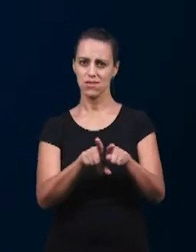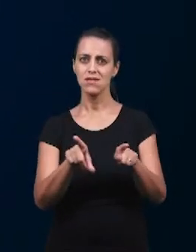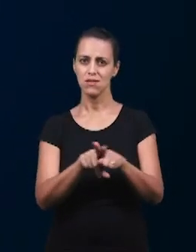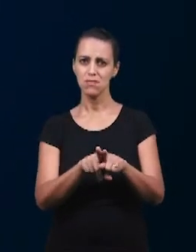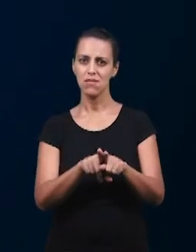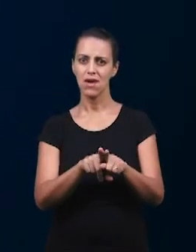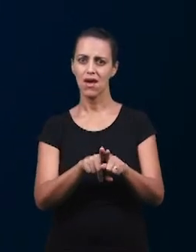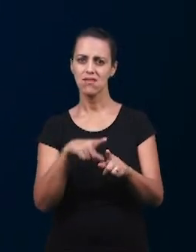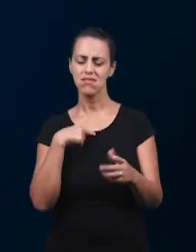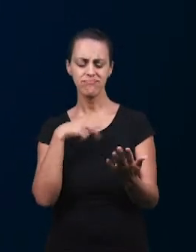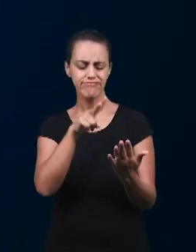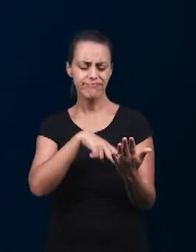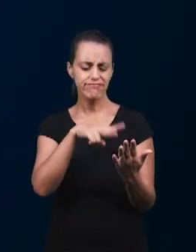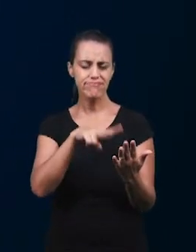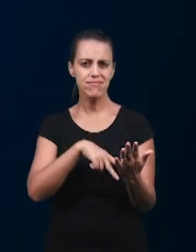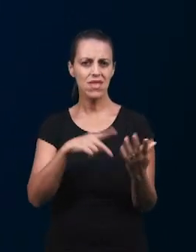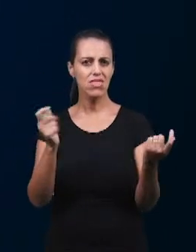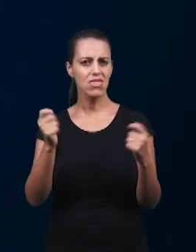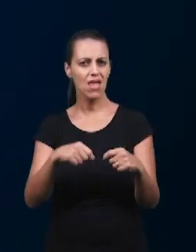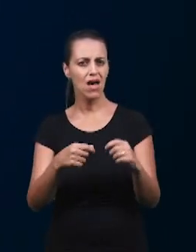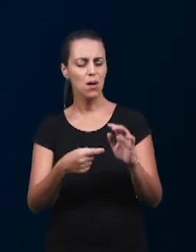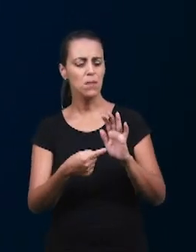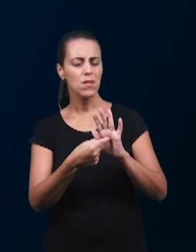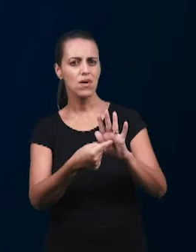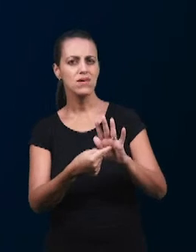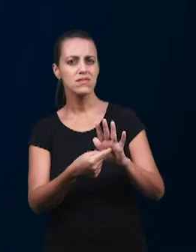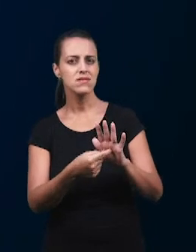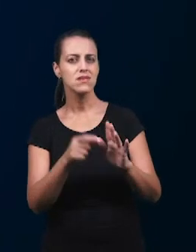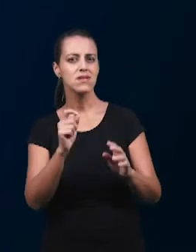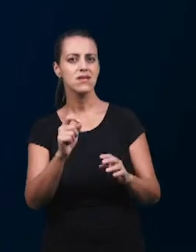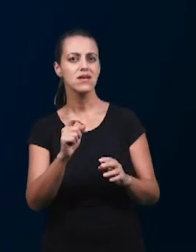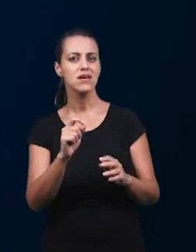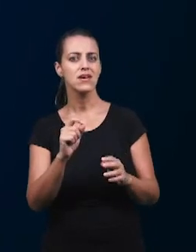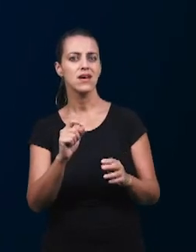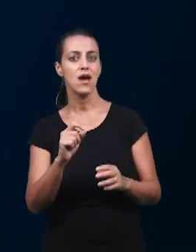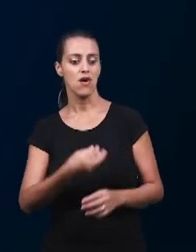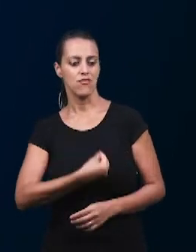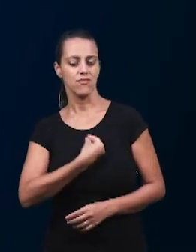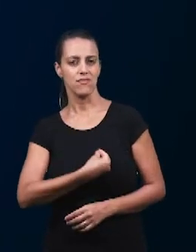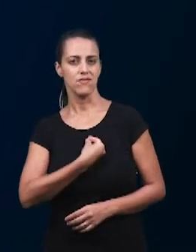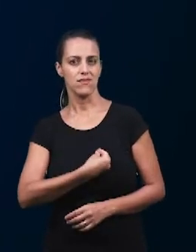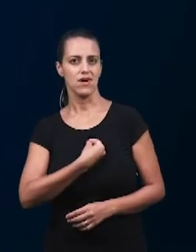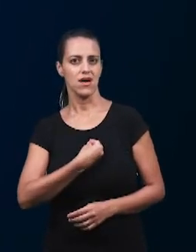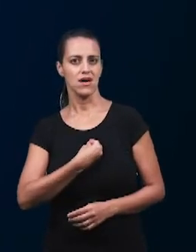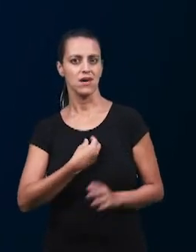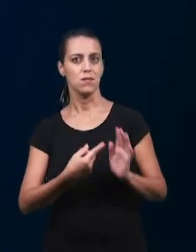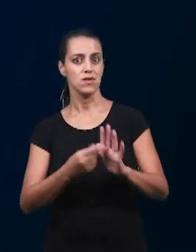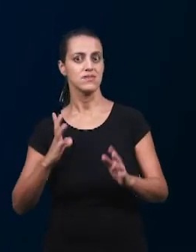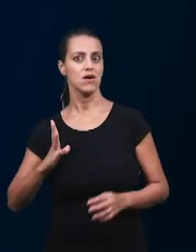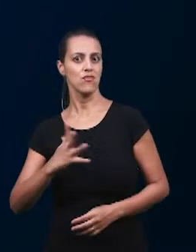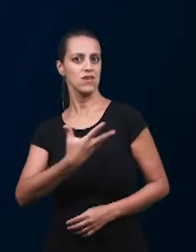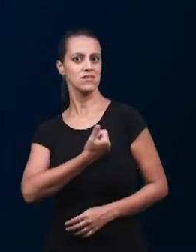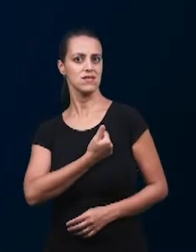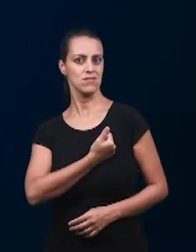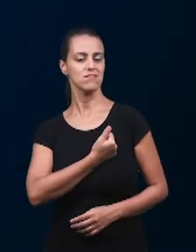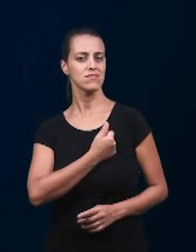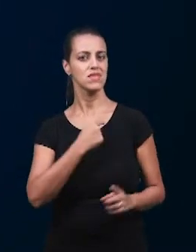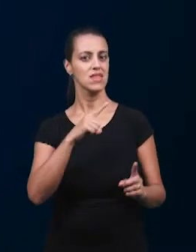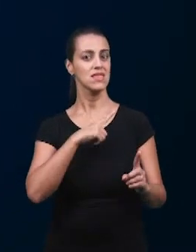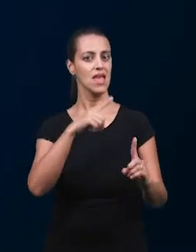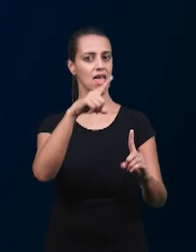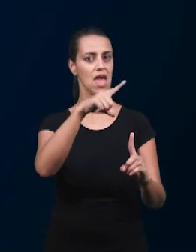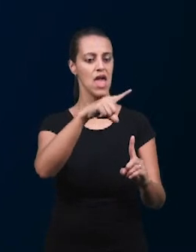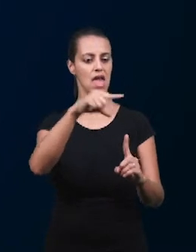notamos aqui a presença do Senhor no que se refere à salvação que acontece em duas fases, que seria, no caso,